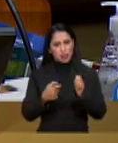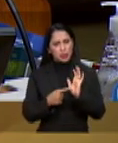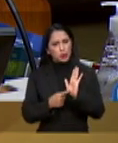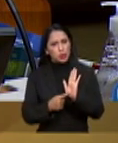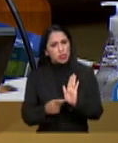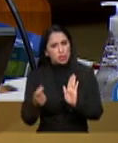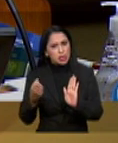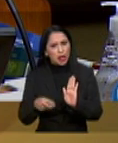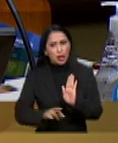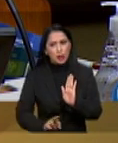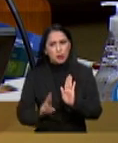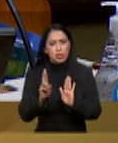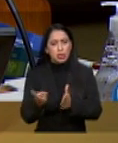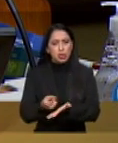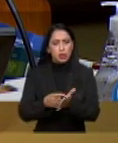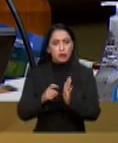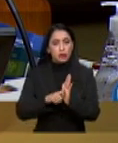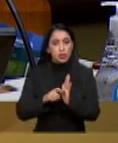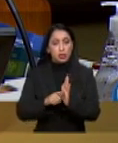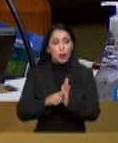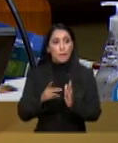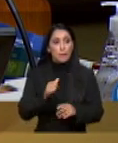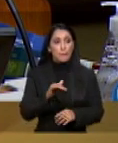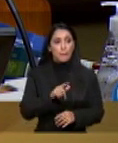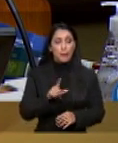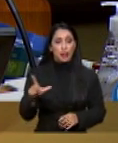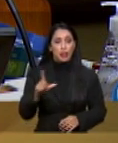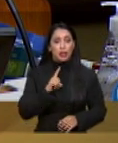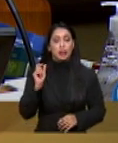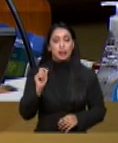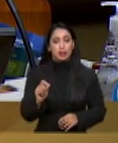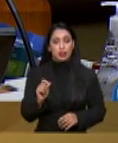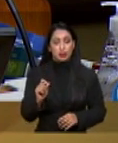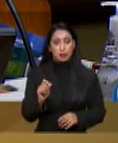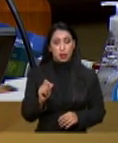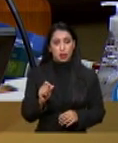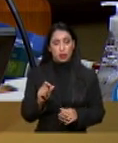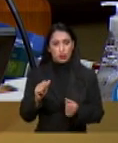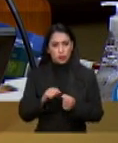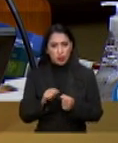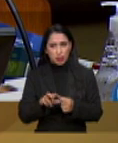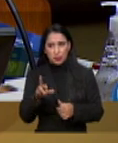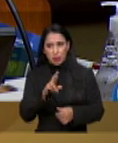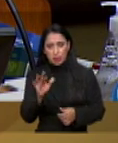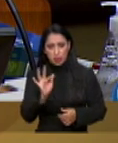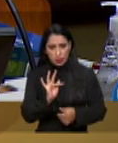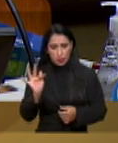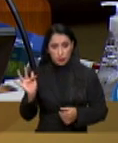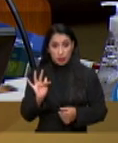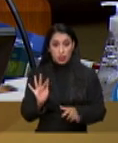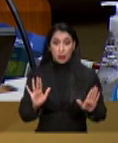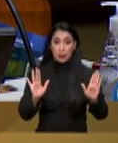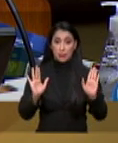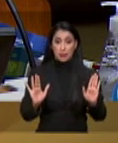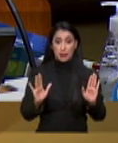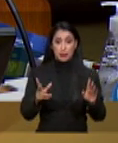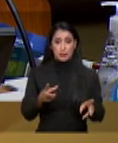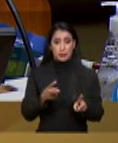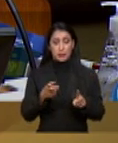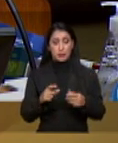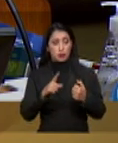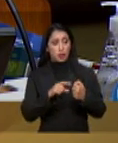a representação fiscal para fins penais, obrigatoriamente formulada pela Receita Federal, mais se parece